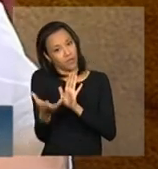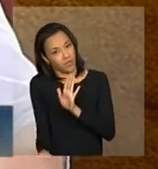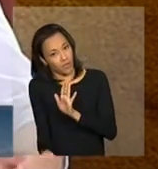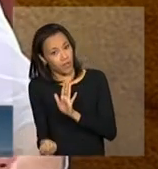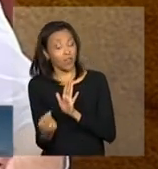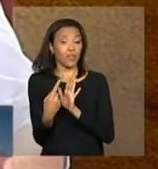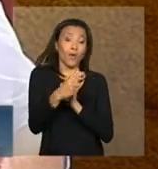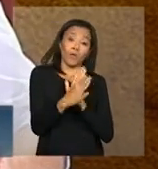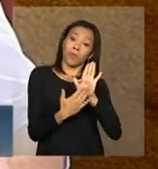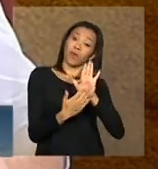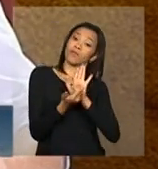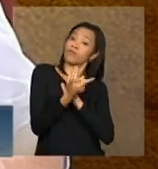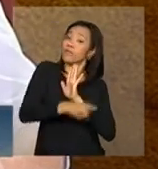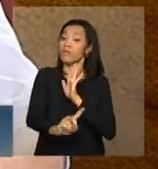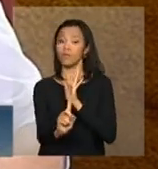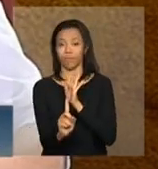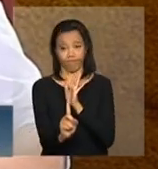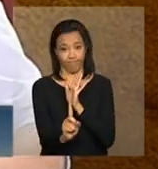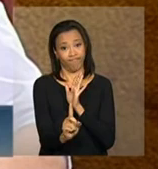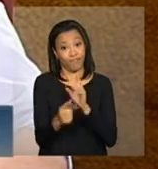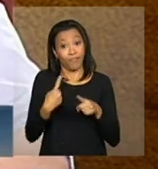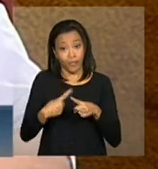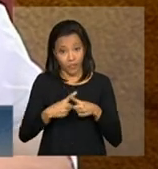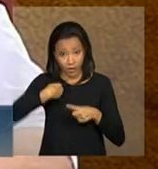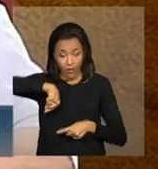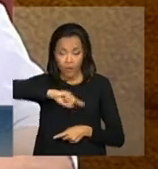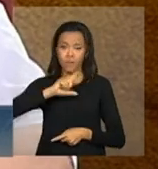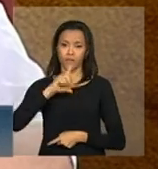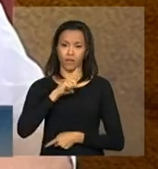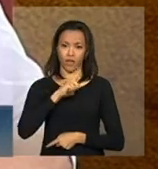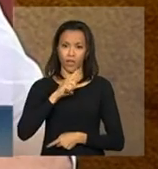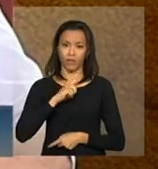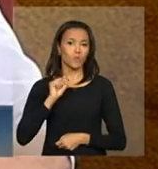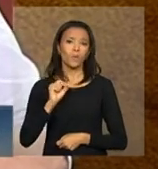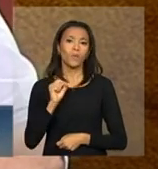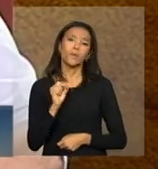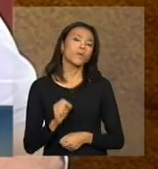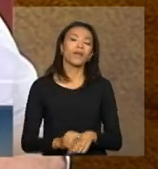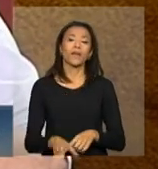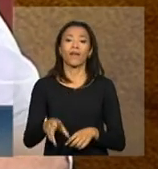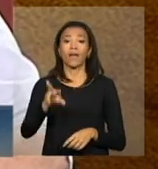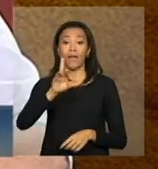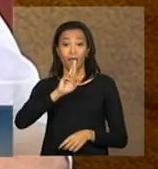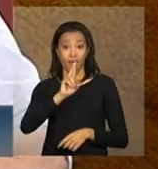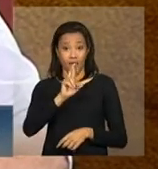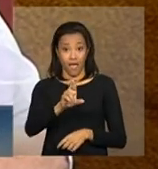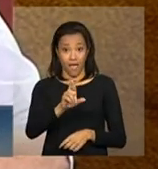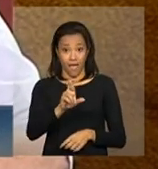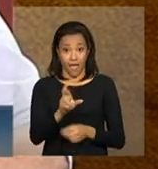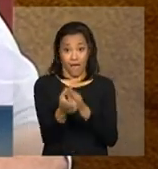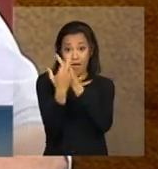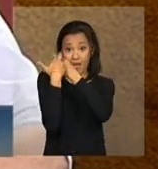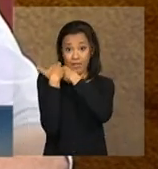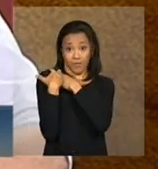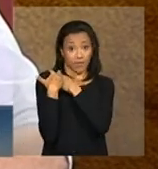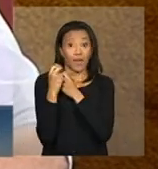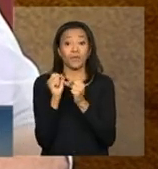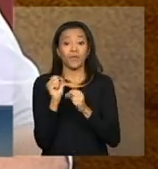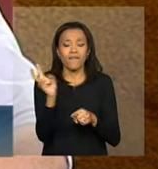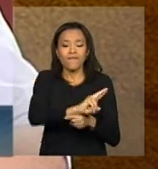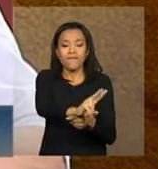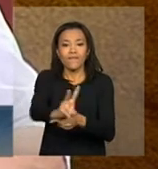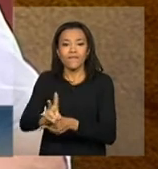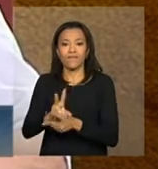e outras não, certo? Porque nós temos uma coisa chamada responsabilidade fiscal que nós temos que olhar. Então, uma série